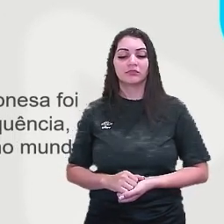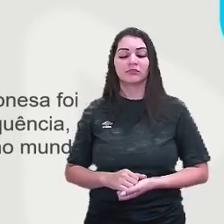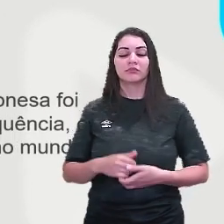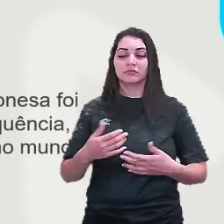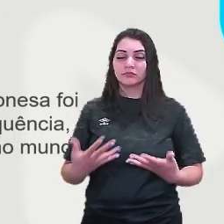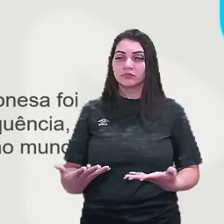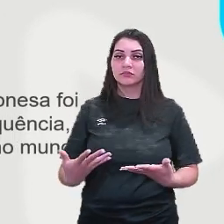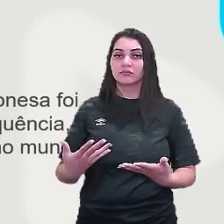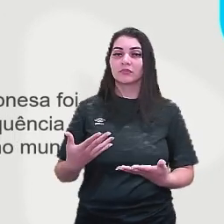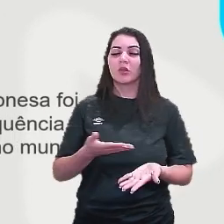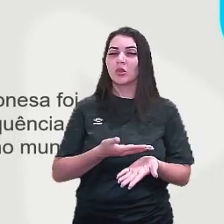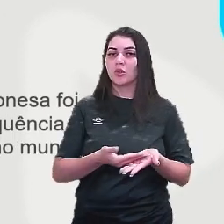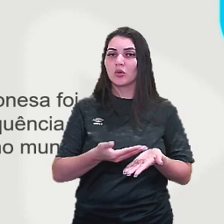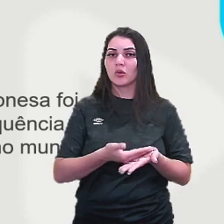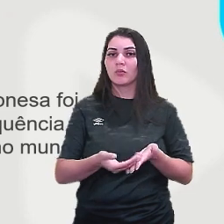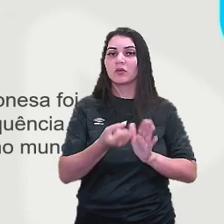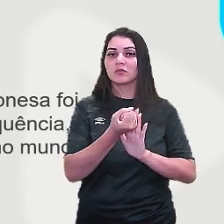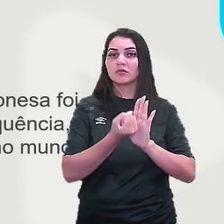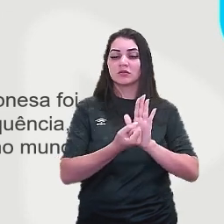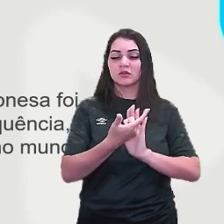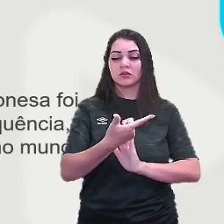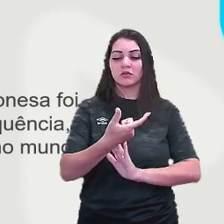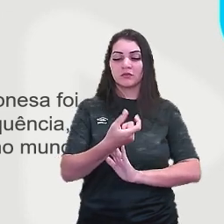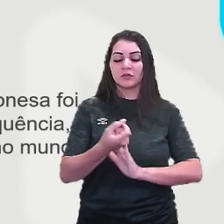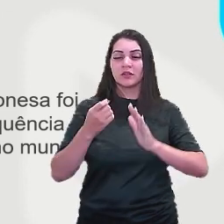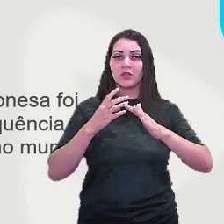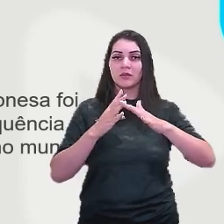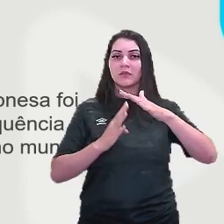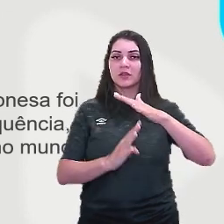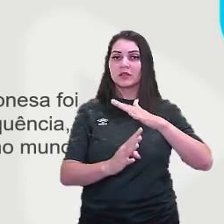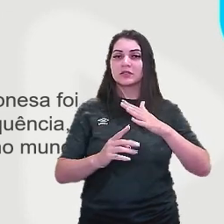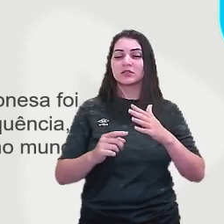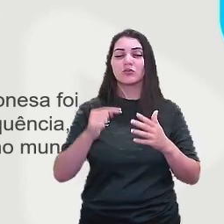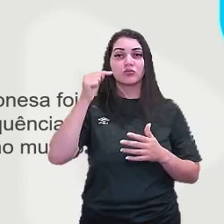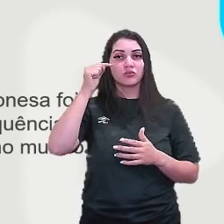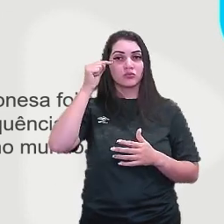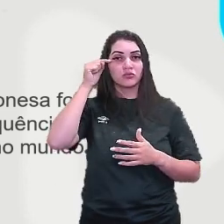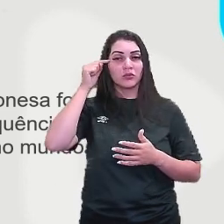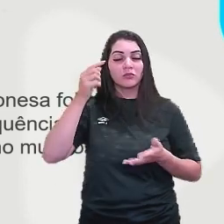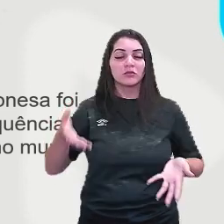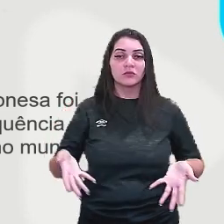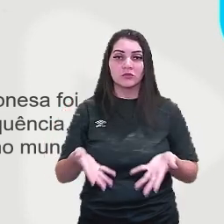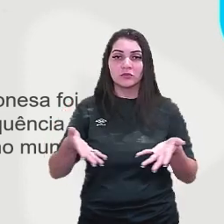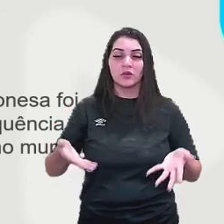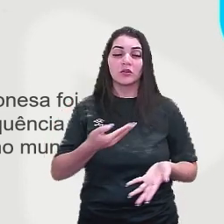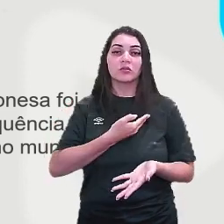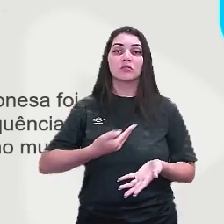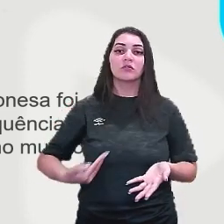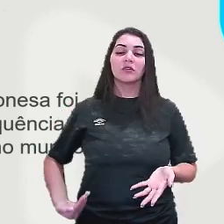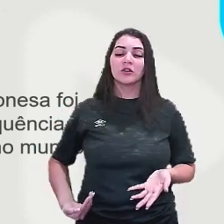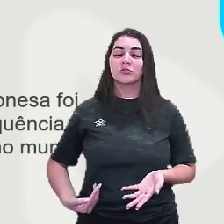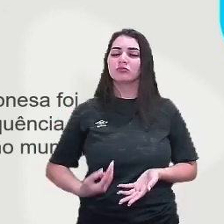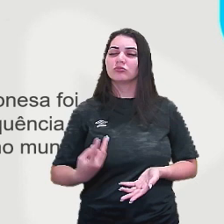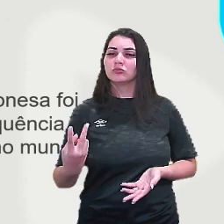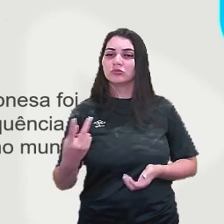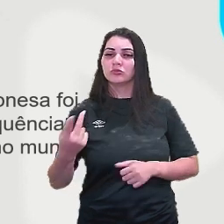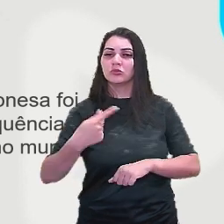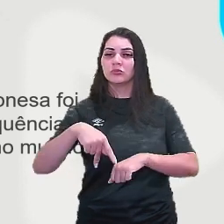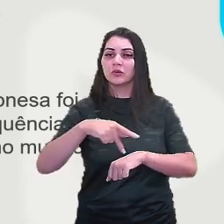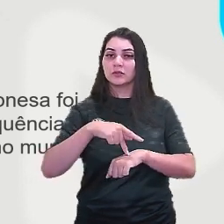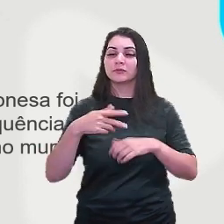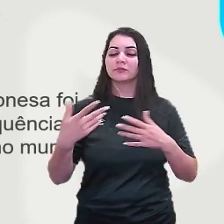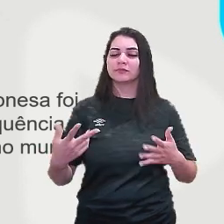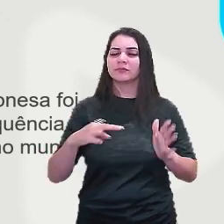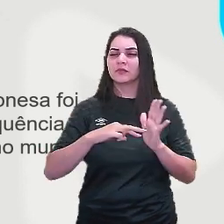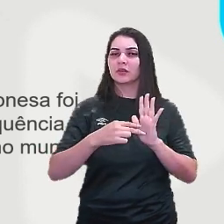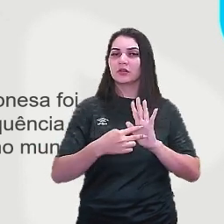Por sua parte, no começo do século XX, a imigração japonesa foi estimulada pelos governos de ambos os países. Como consequência, o Brasil